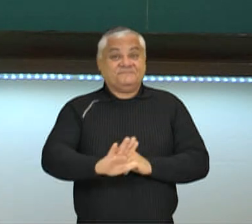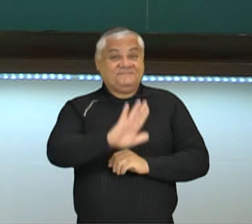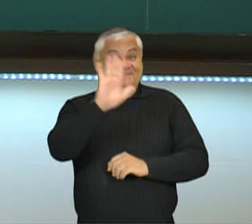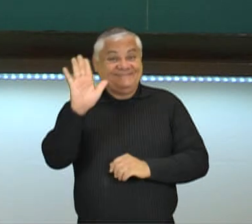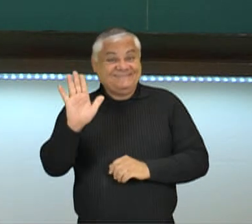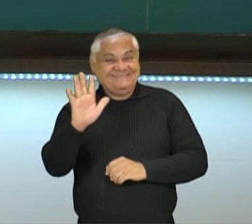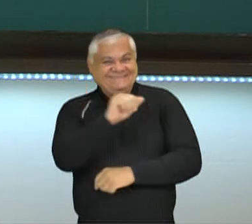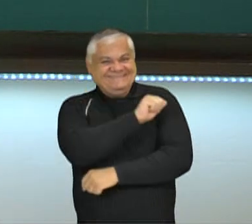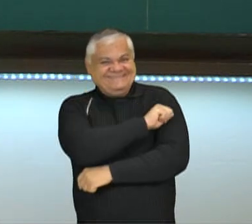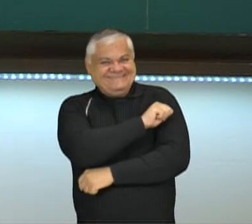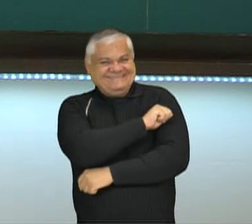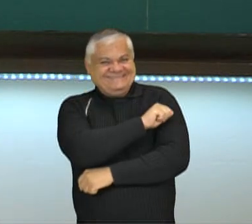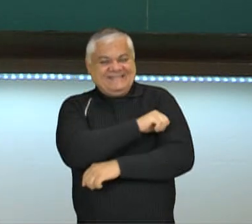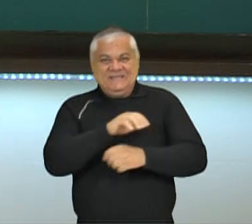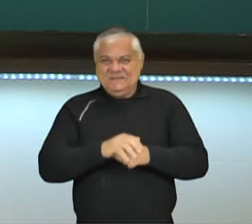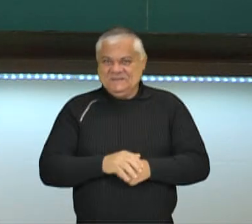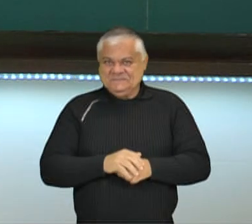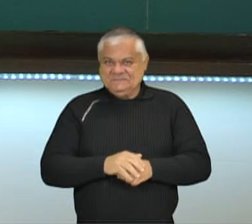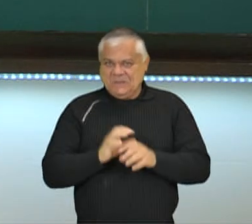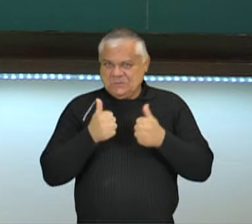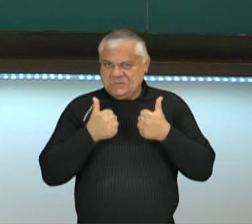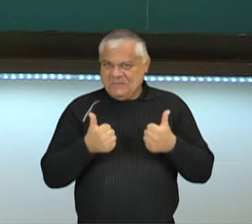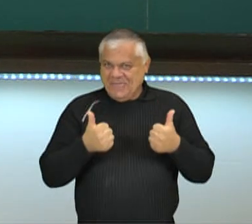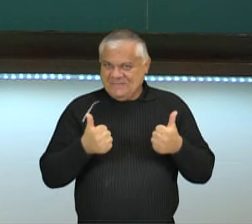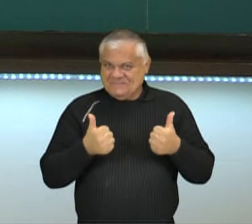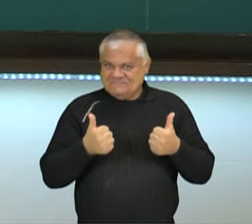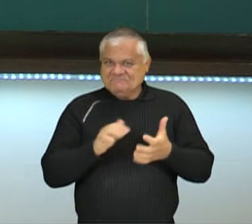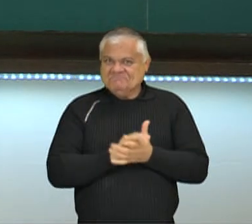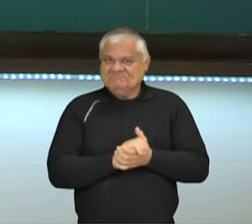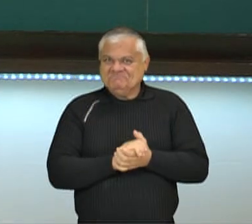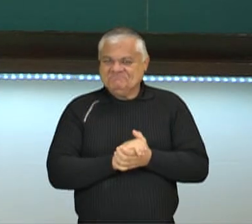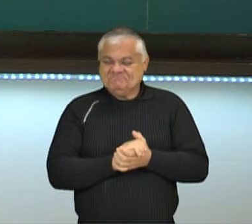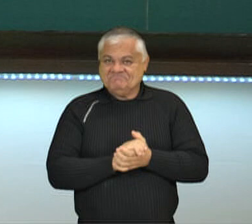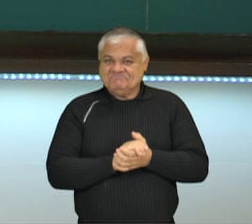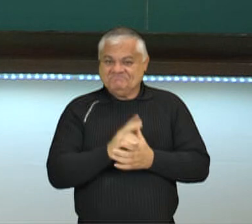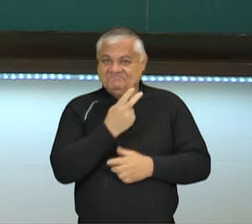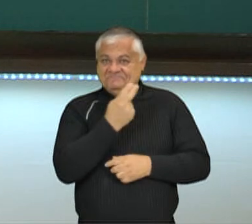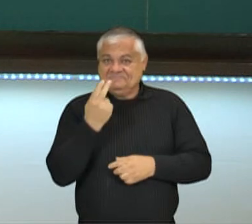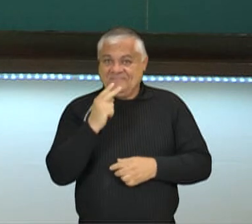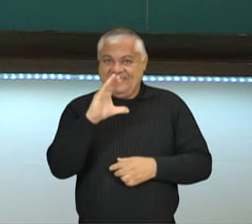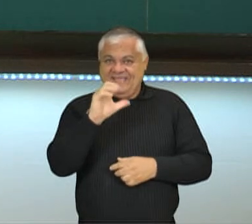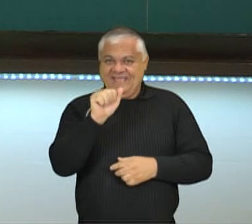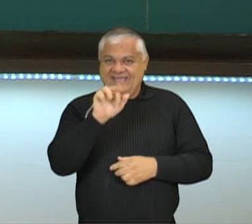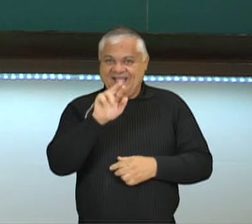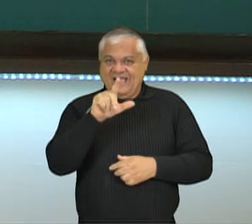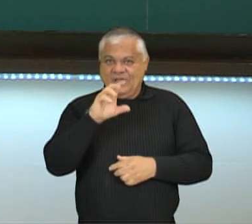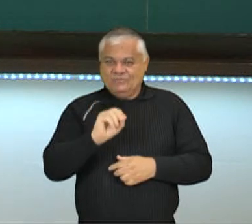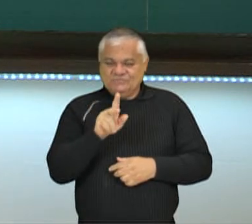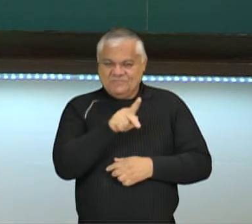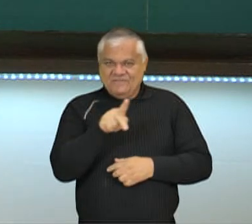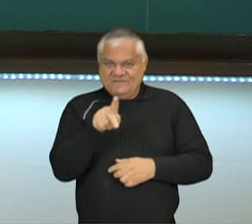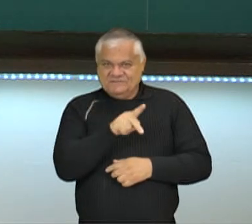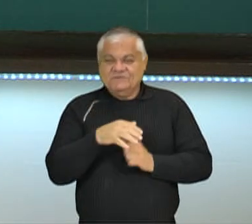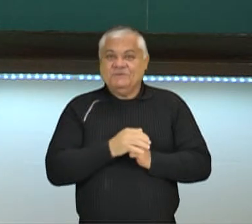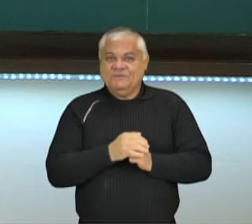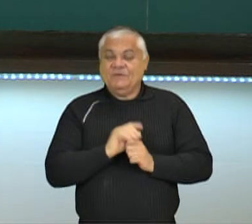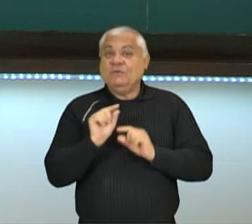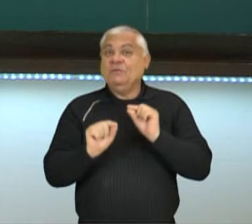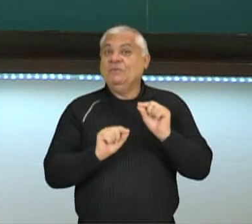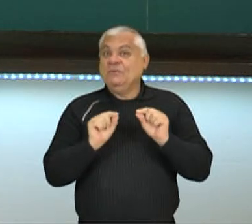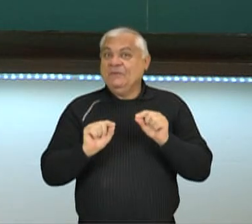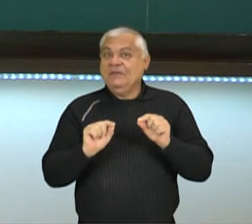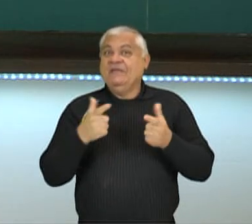Hi students, how's it going? E aí, pessoal, tudo bem com vocês? I am teacher Carlos, sou o professor Carlos,